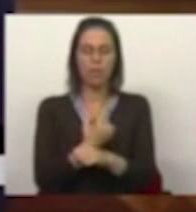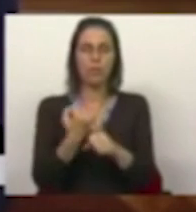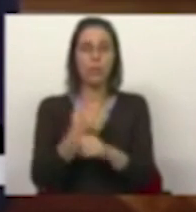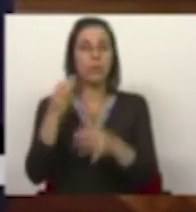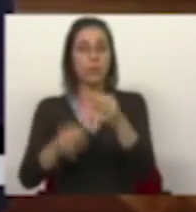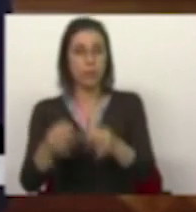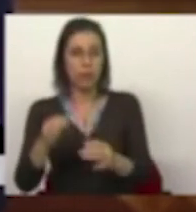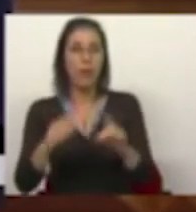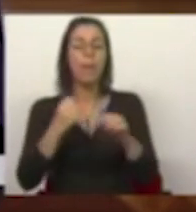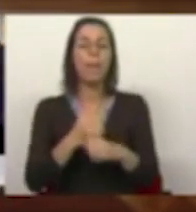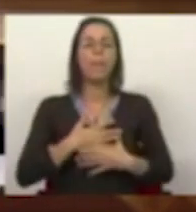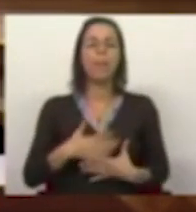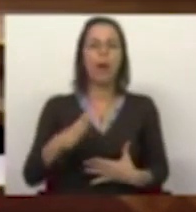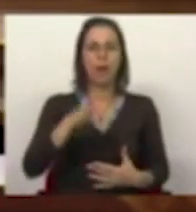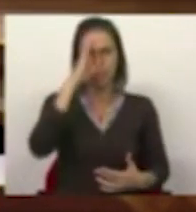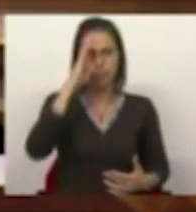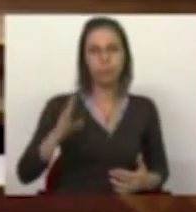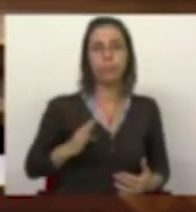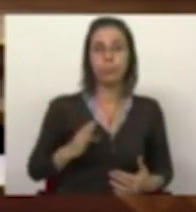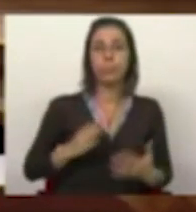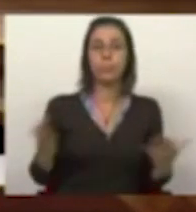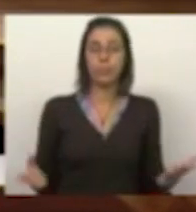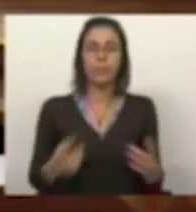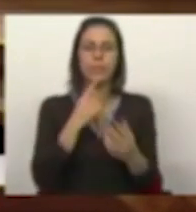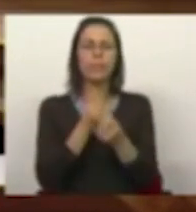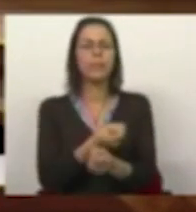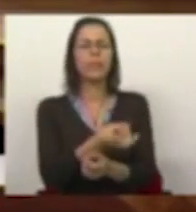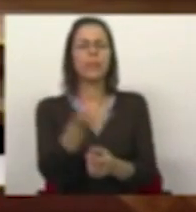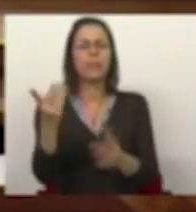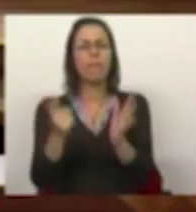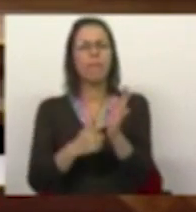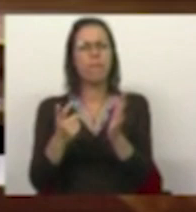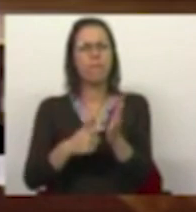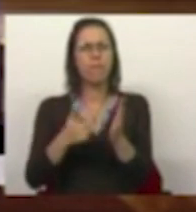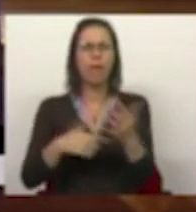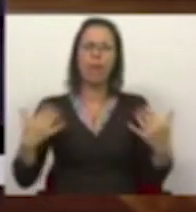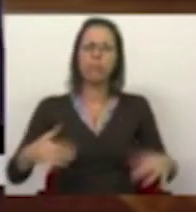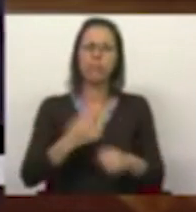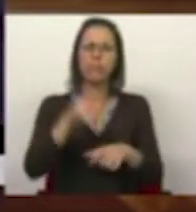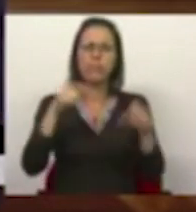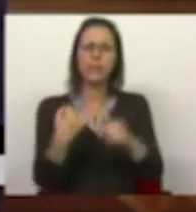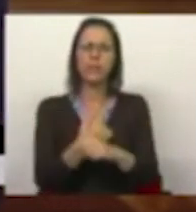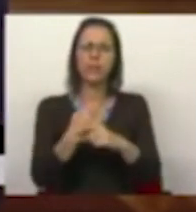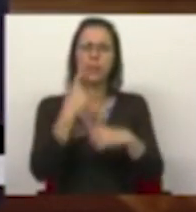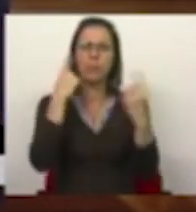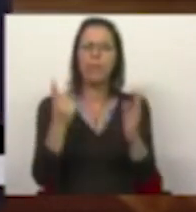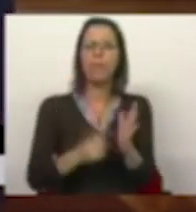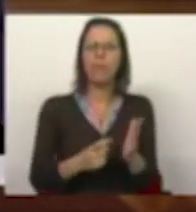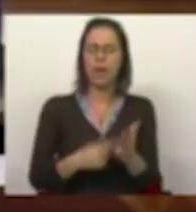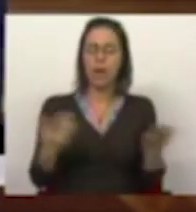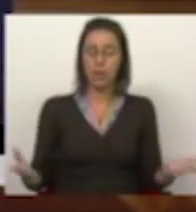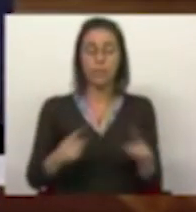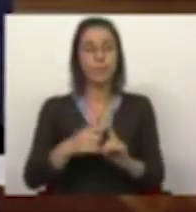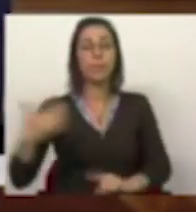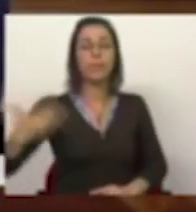funcionários judiciais e de profissionais das forças de segurança e de tantos outros trabalhadores que fazem falta aos serviços públicos.